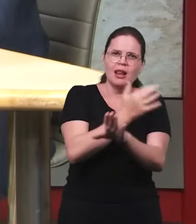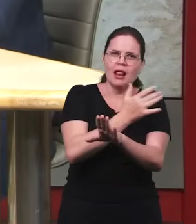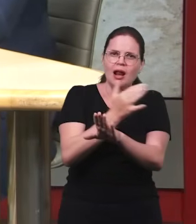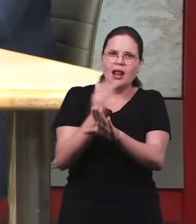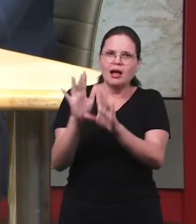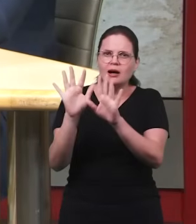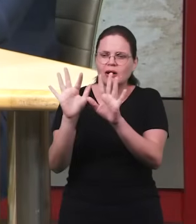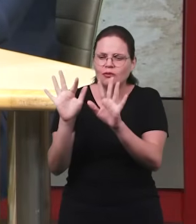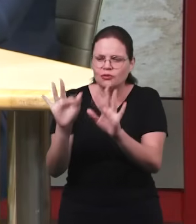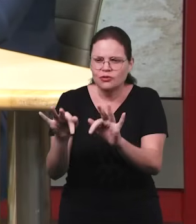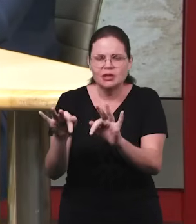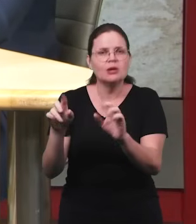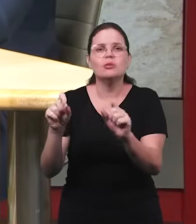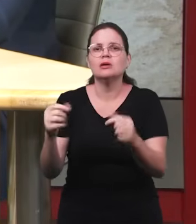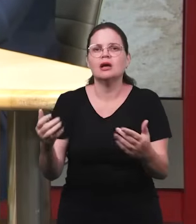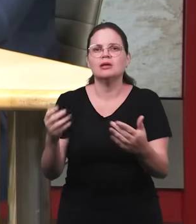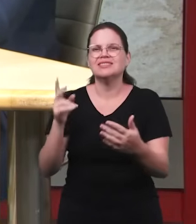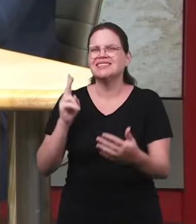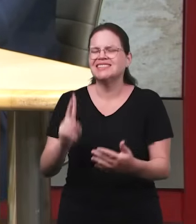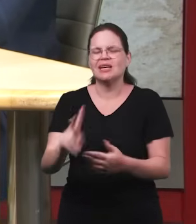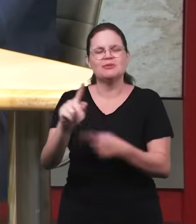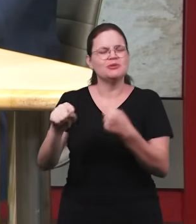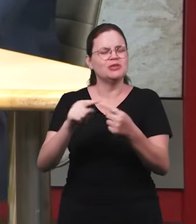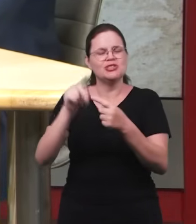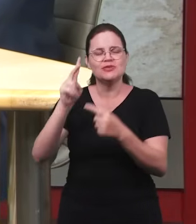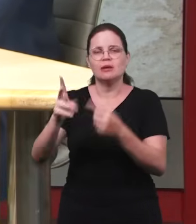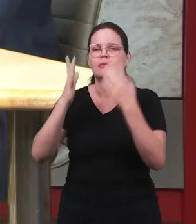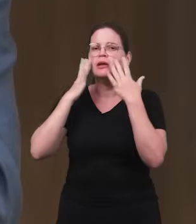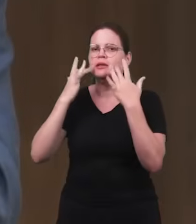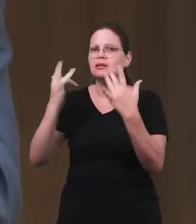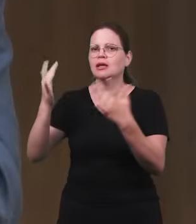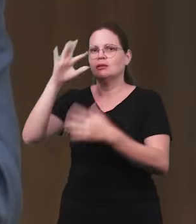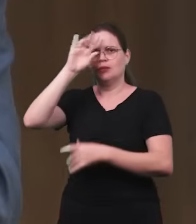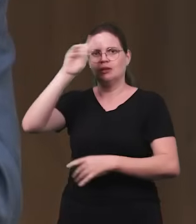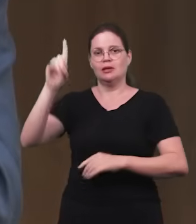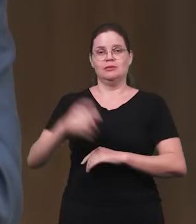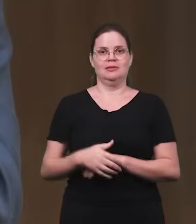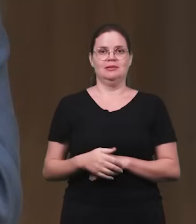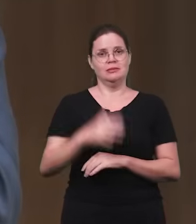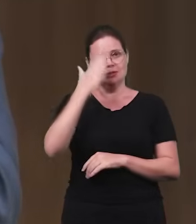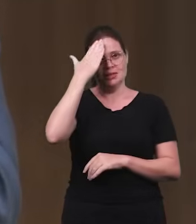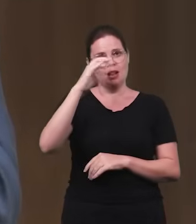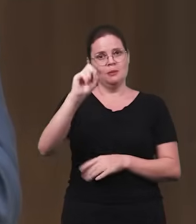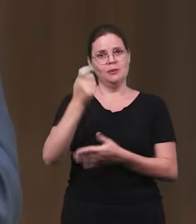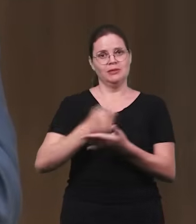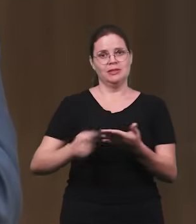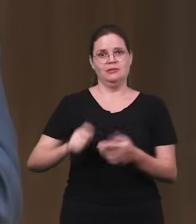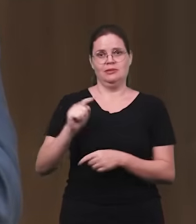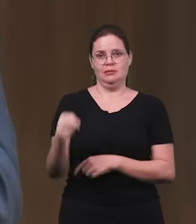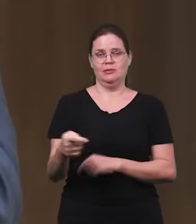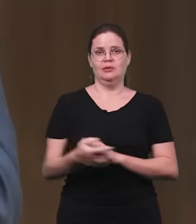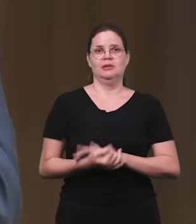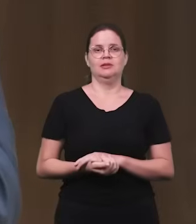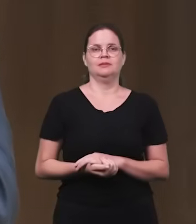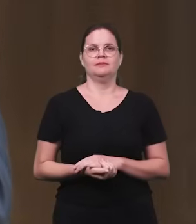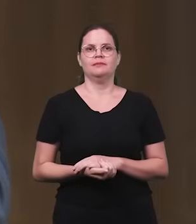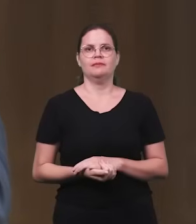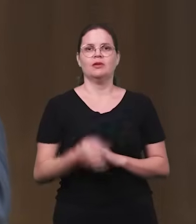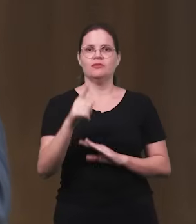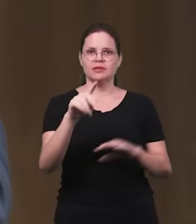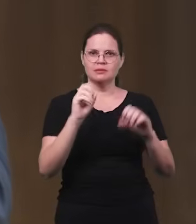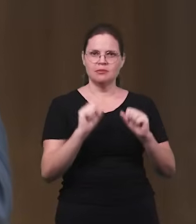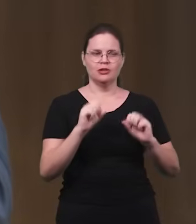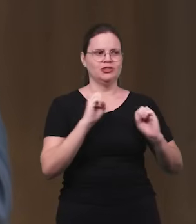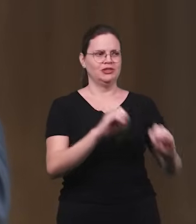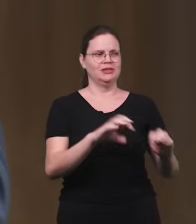é teme a Deus. Então, é muito interessante isso, porque você pode ensinar toda